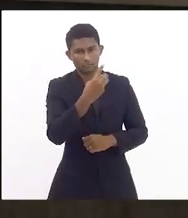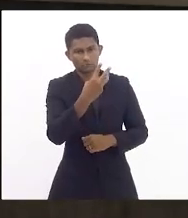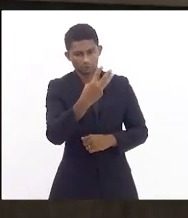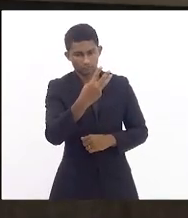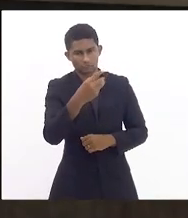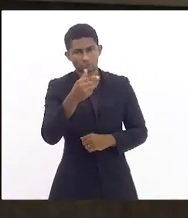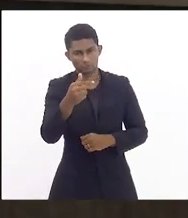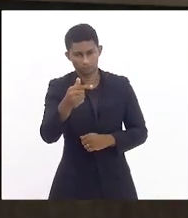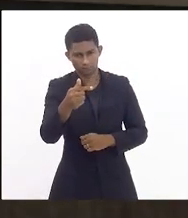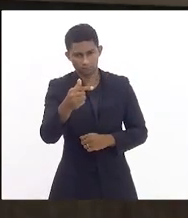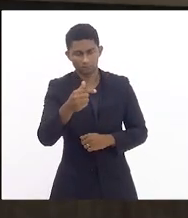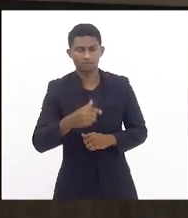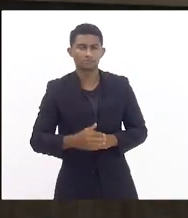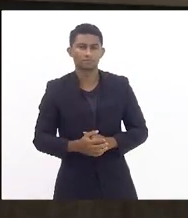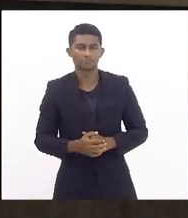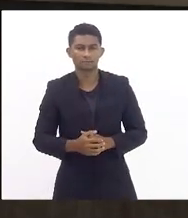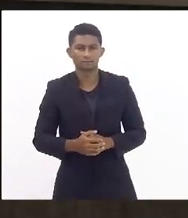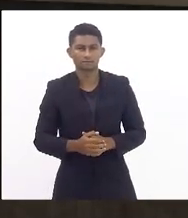7.